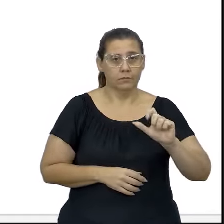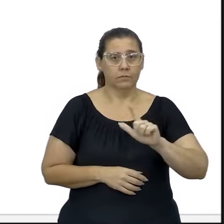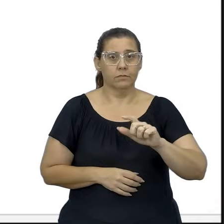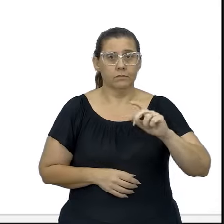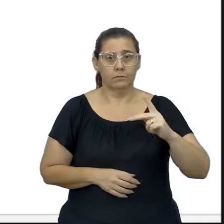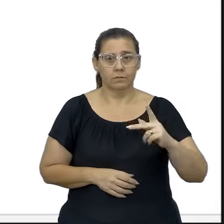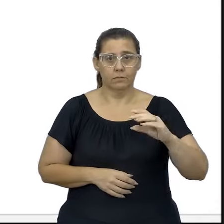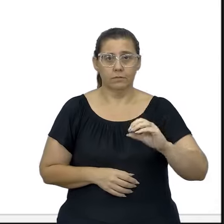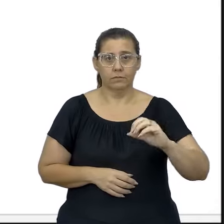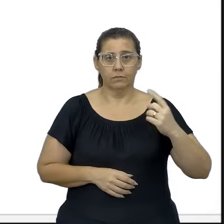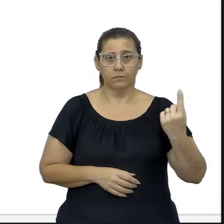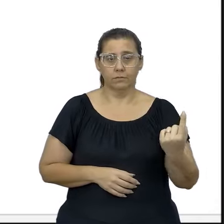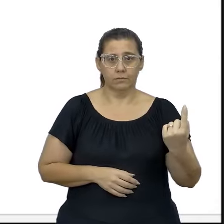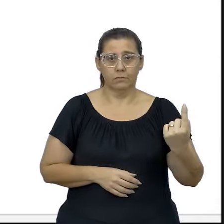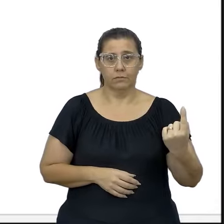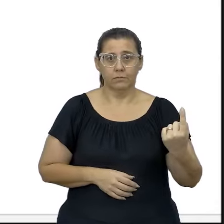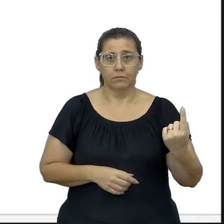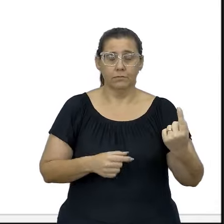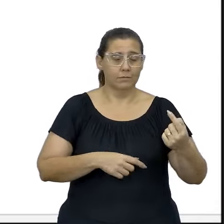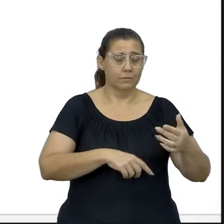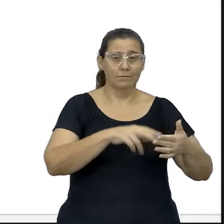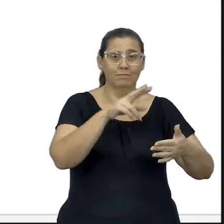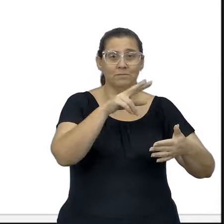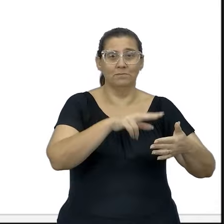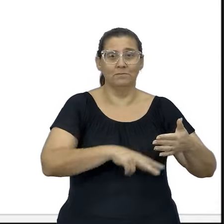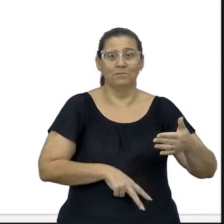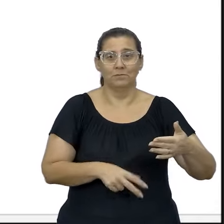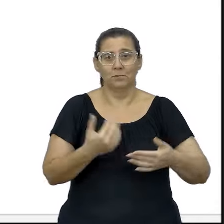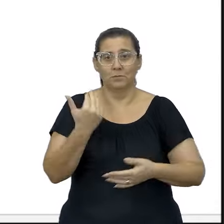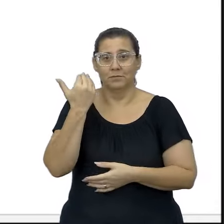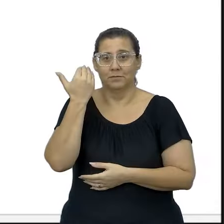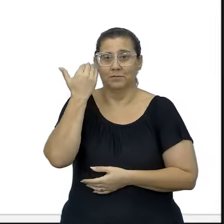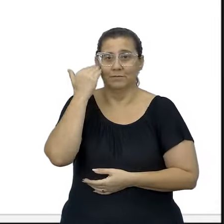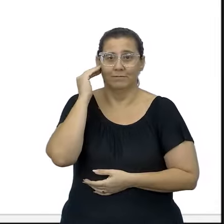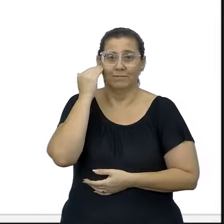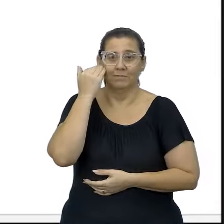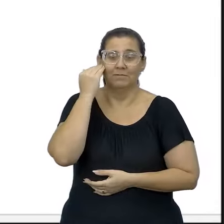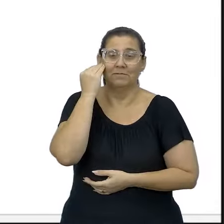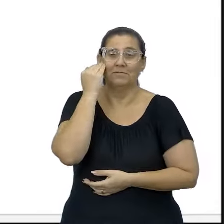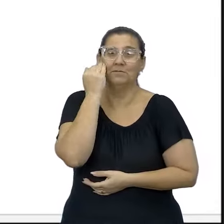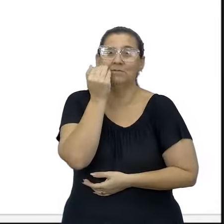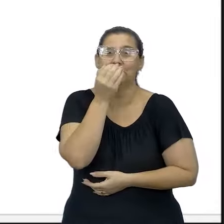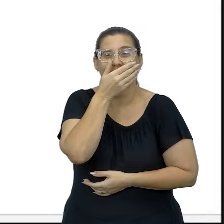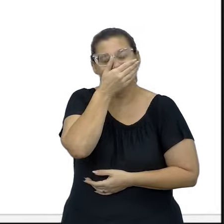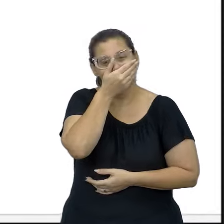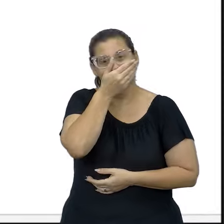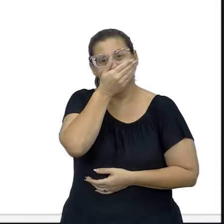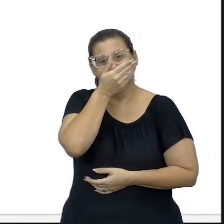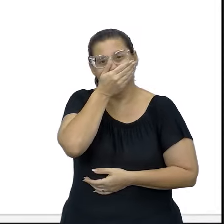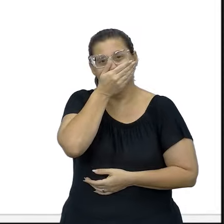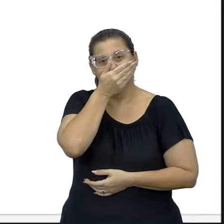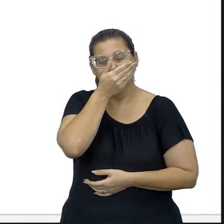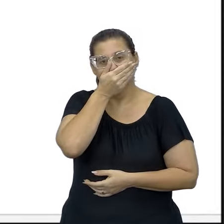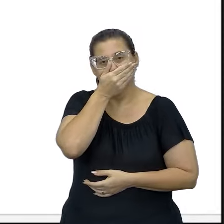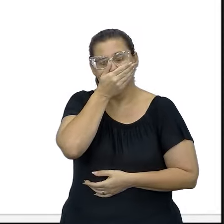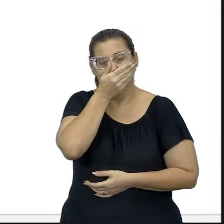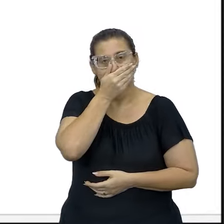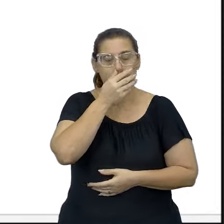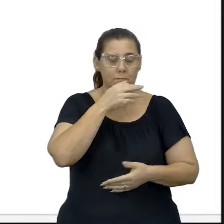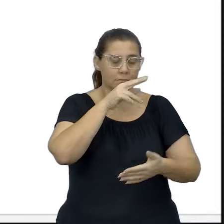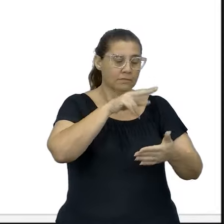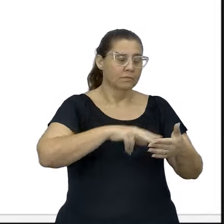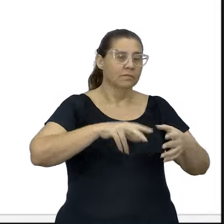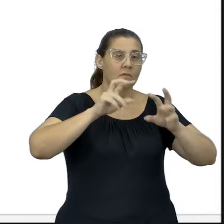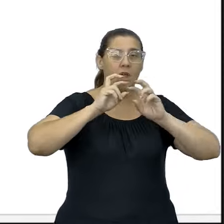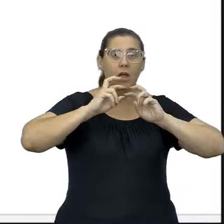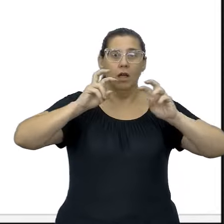35LP01, que é ler e compreender silenciosamente e em seguida em voz alta, com